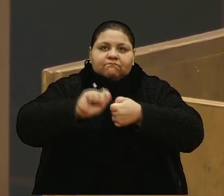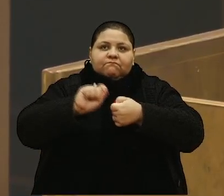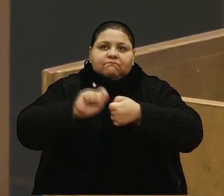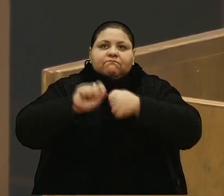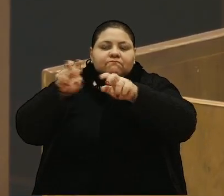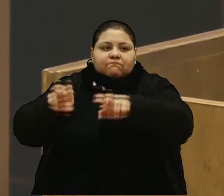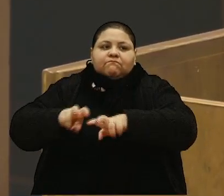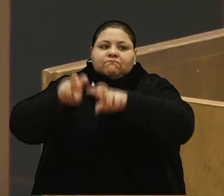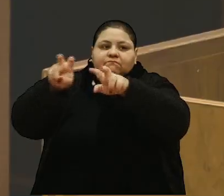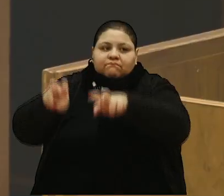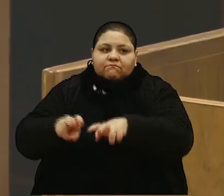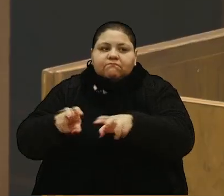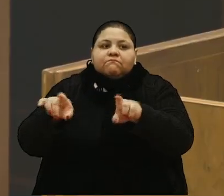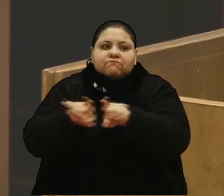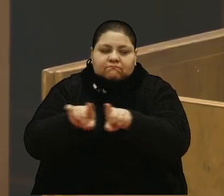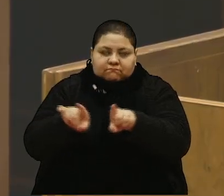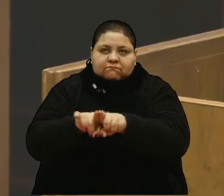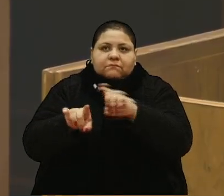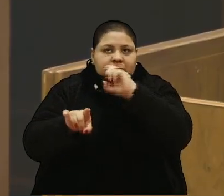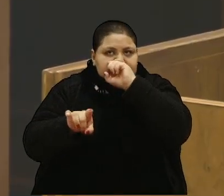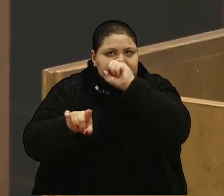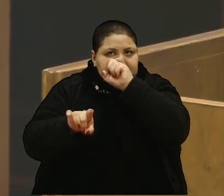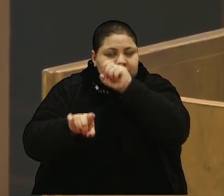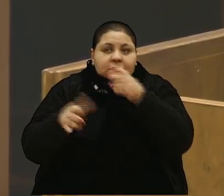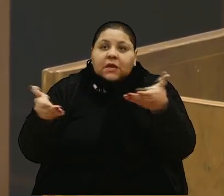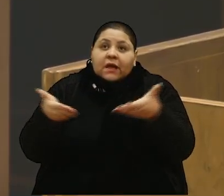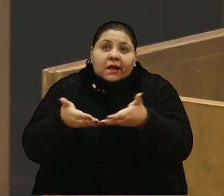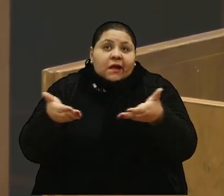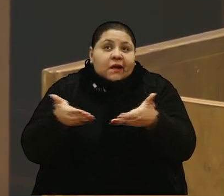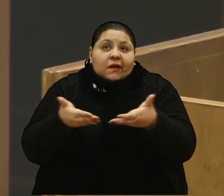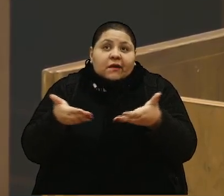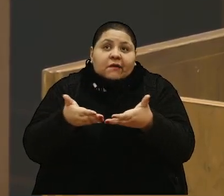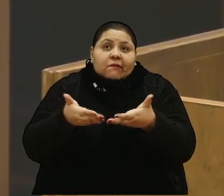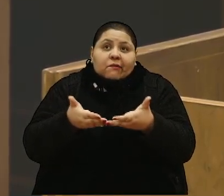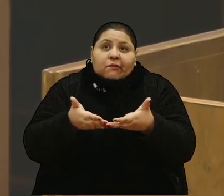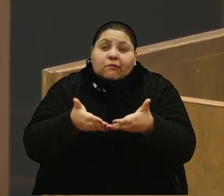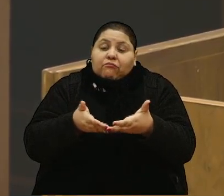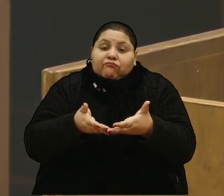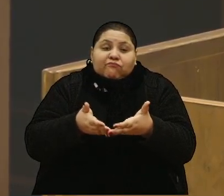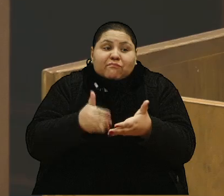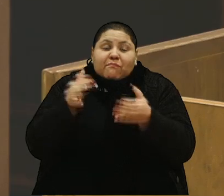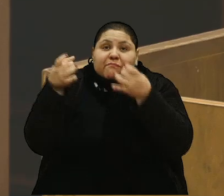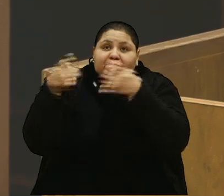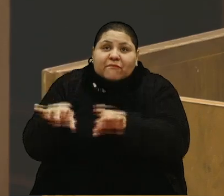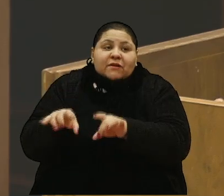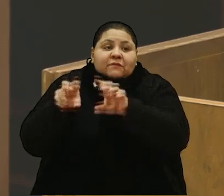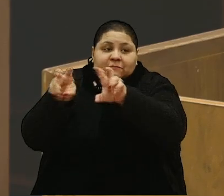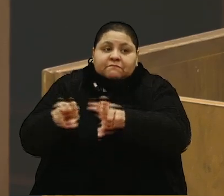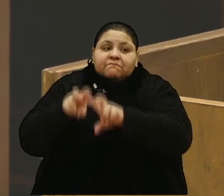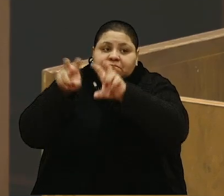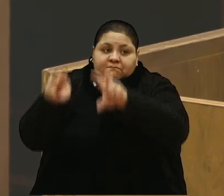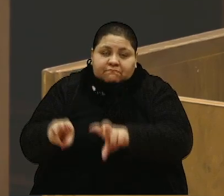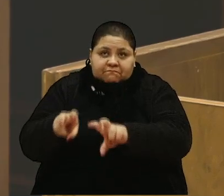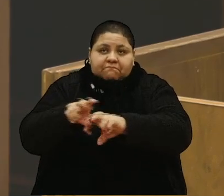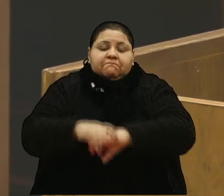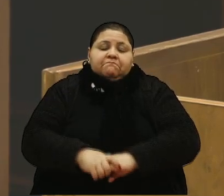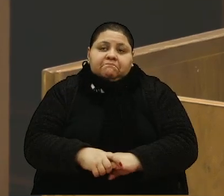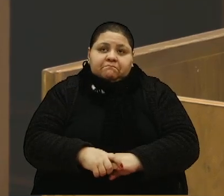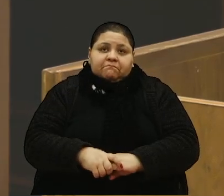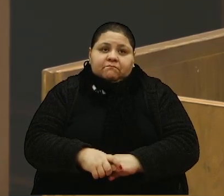agricultores. E agora, literalmente matando o agricultor. Literalmente.